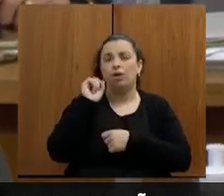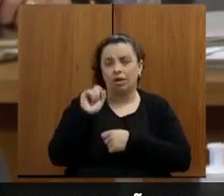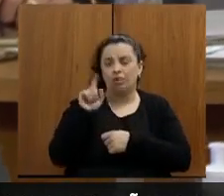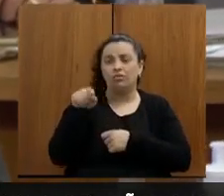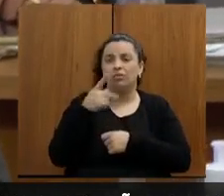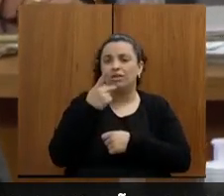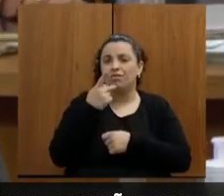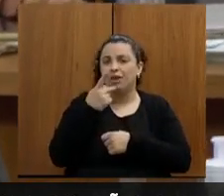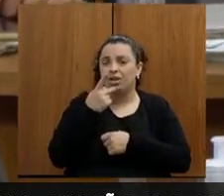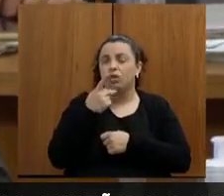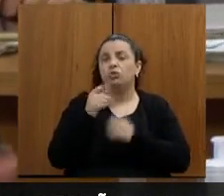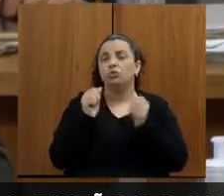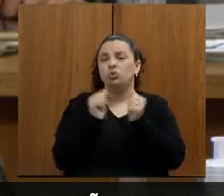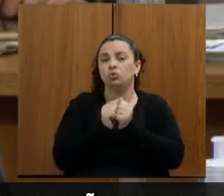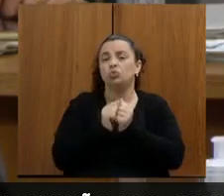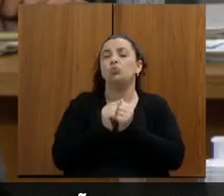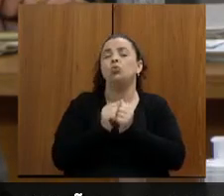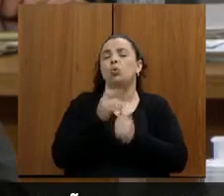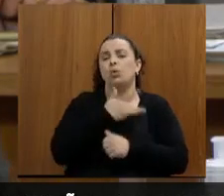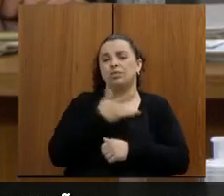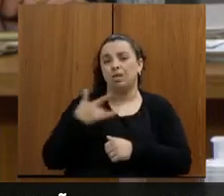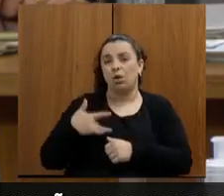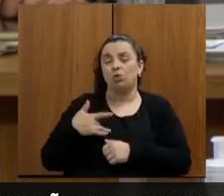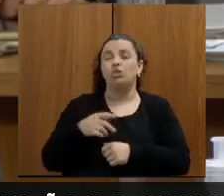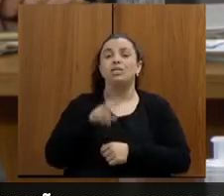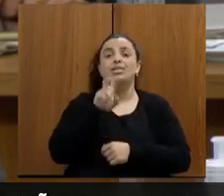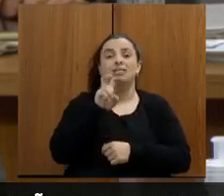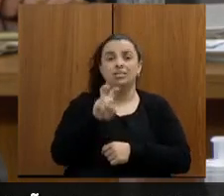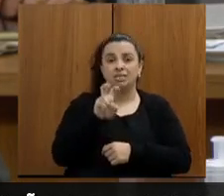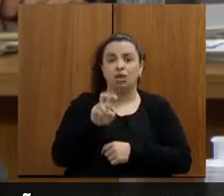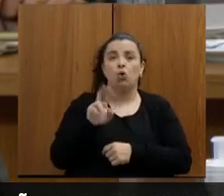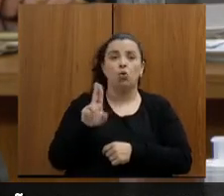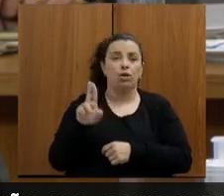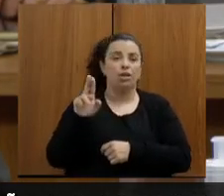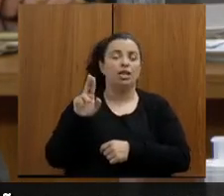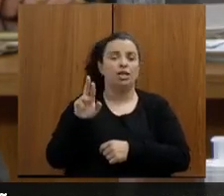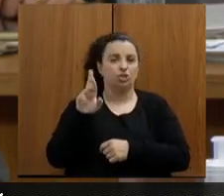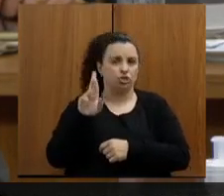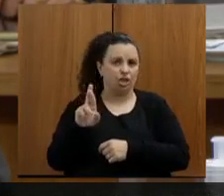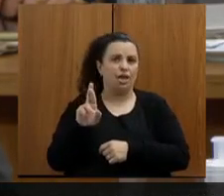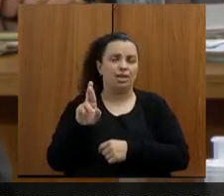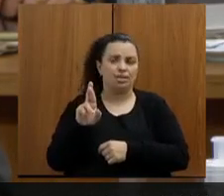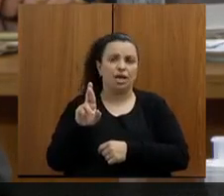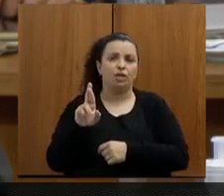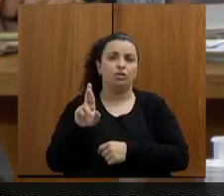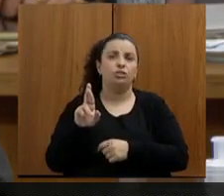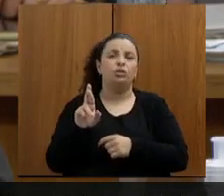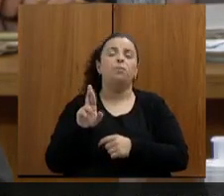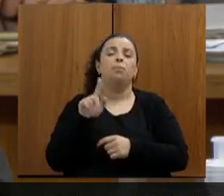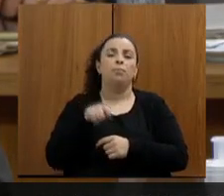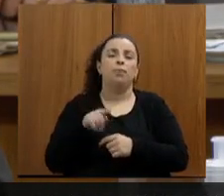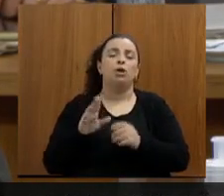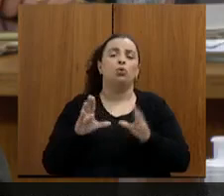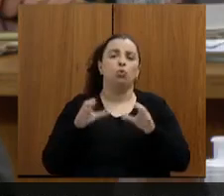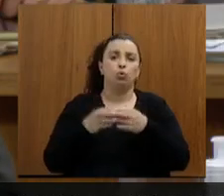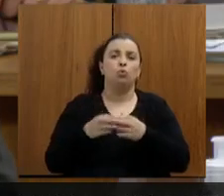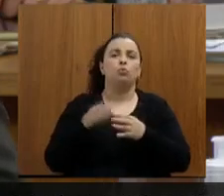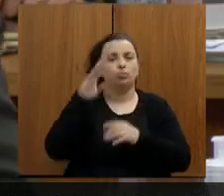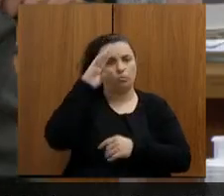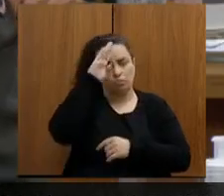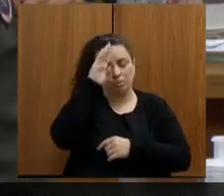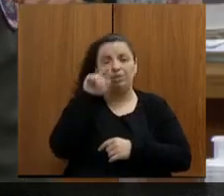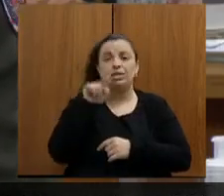da parcela da Saúde 5 unidades de Resgate Para a Corporação e a gente agradece Esse é uma maneira importante